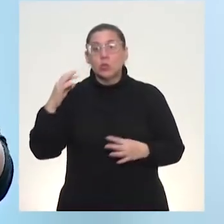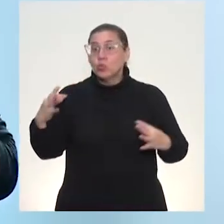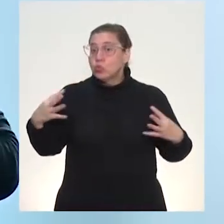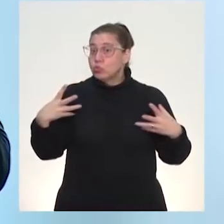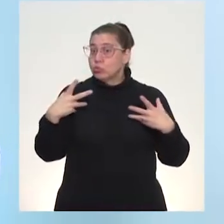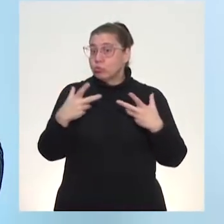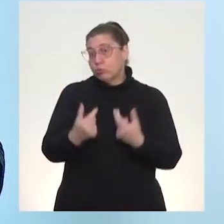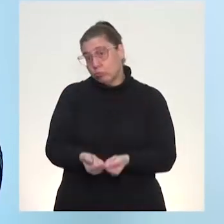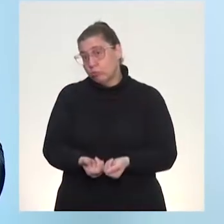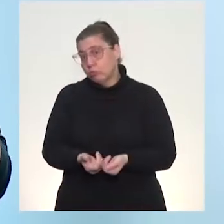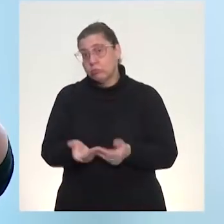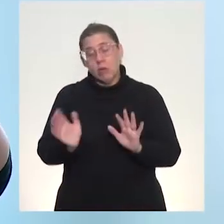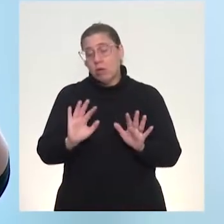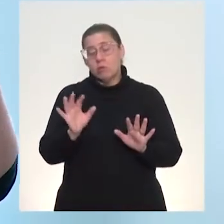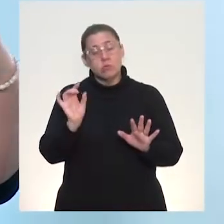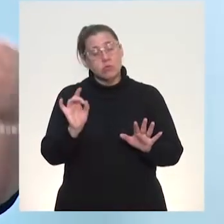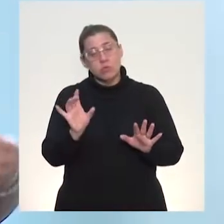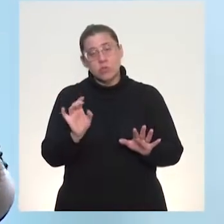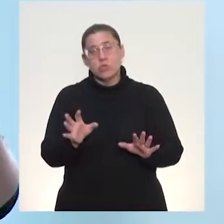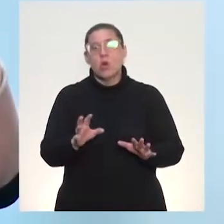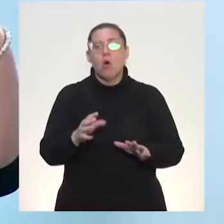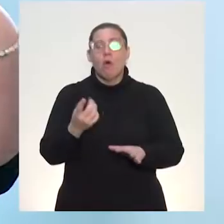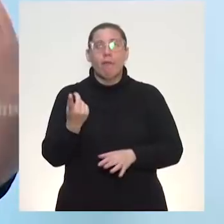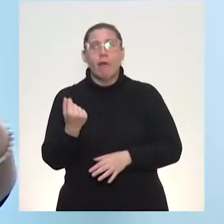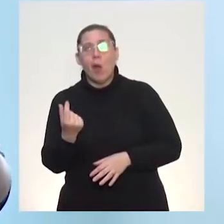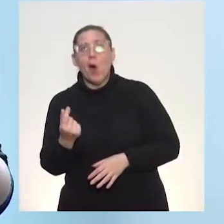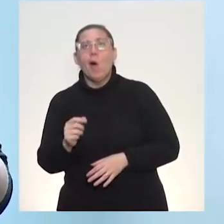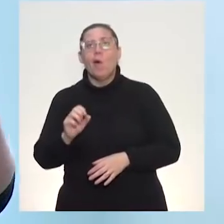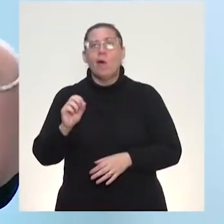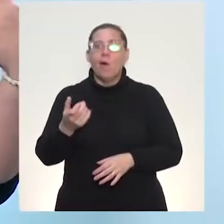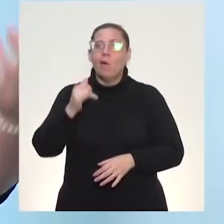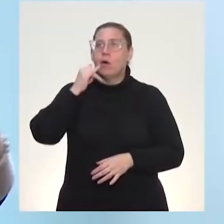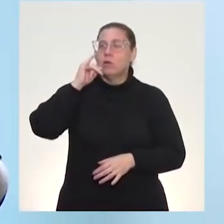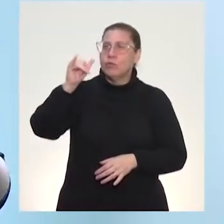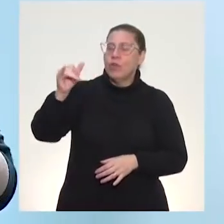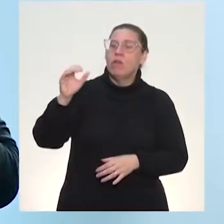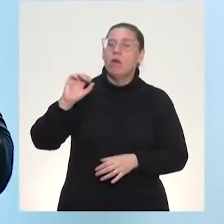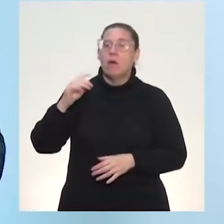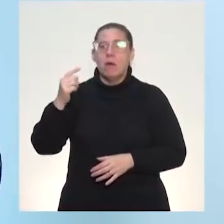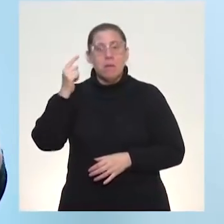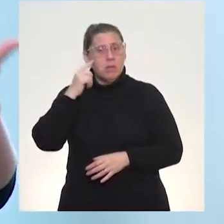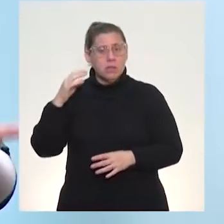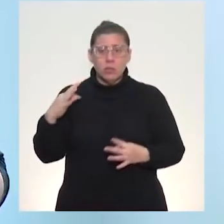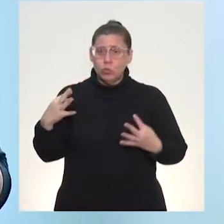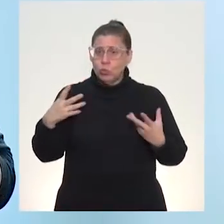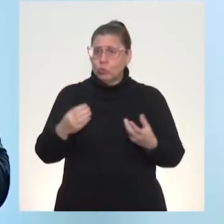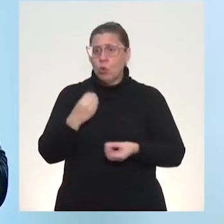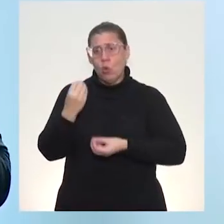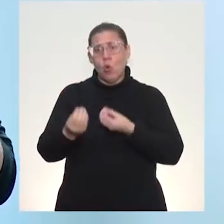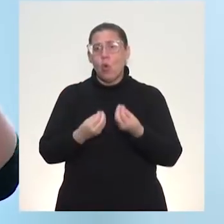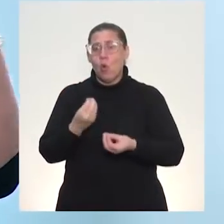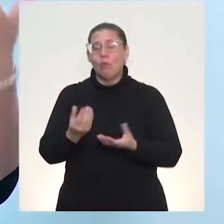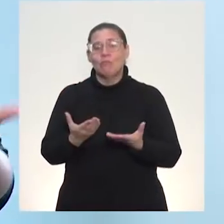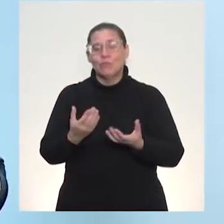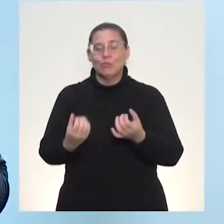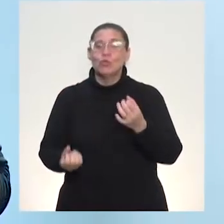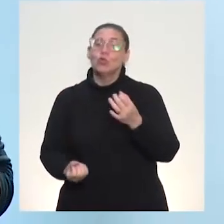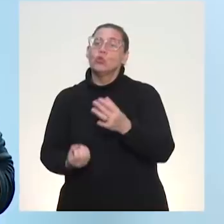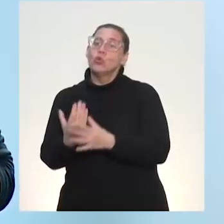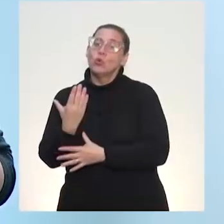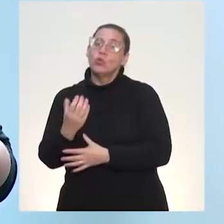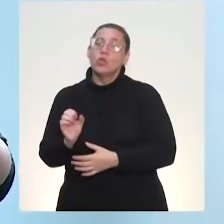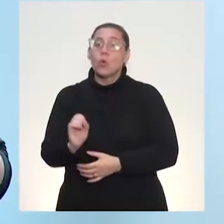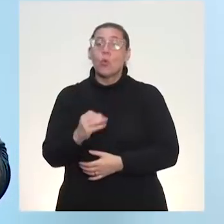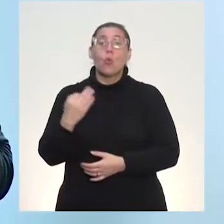só no preço ou na energia, ou eu tenho que pensar em tudo, de onde vem a fonte, quanto